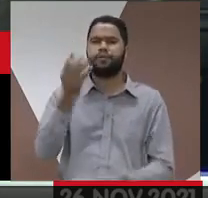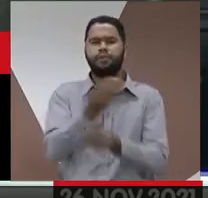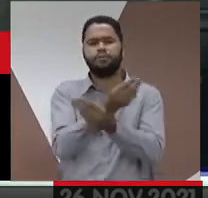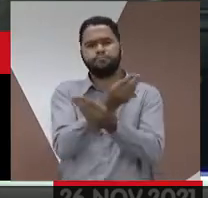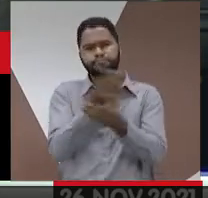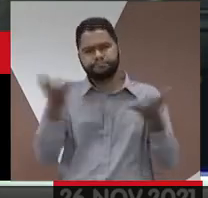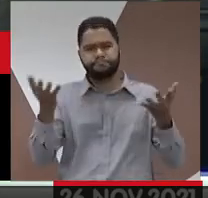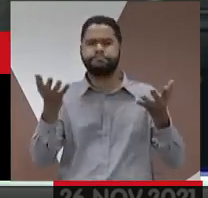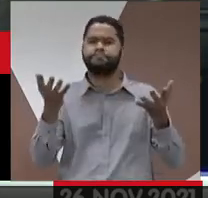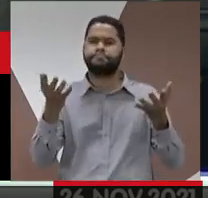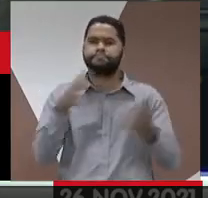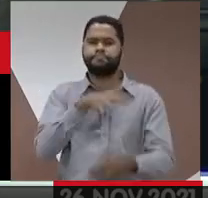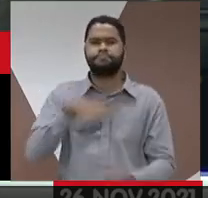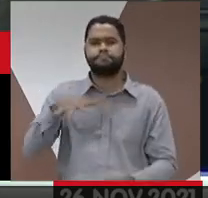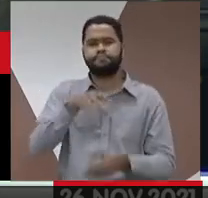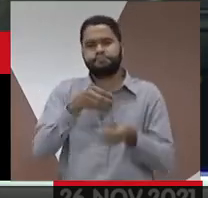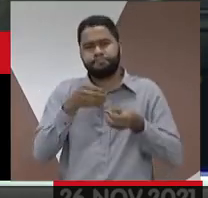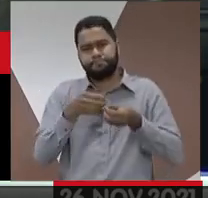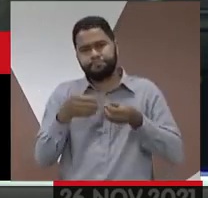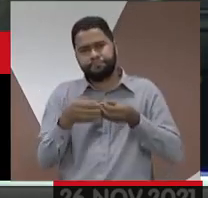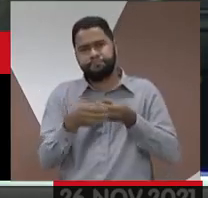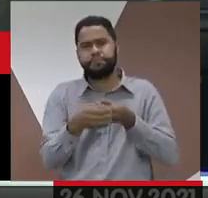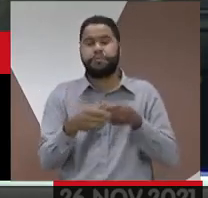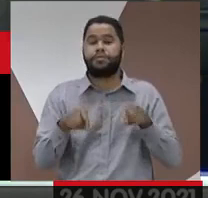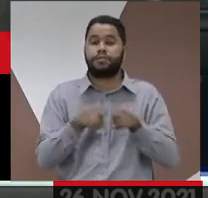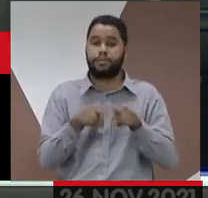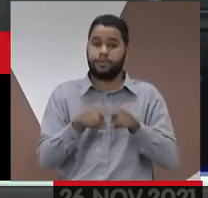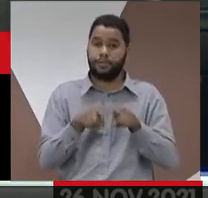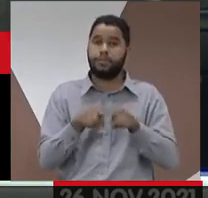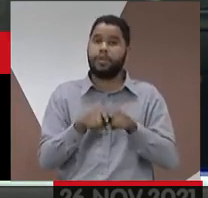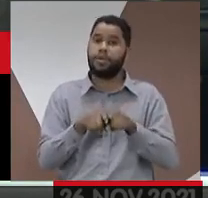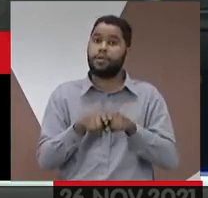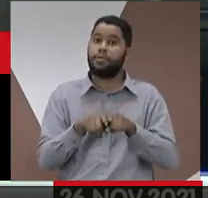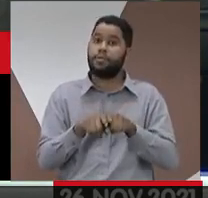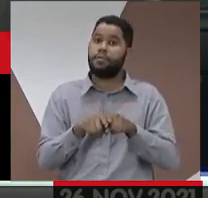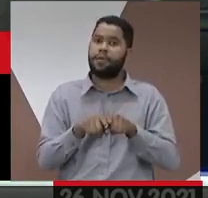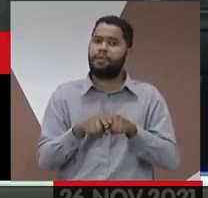solução para a região metropolitana, mas que, se for